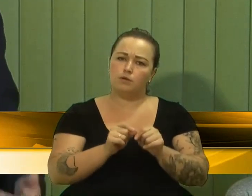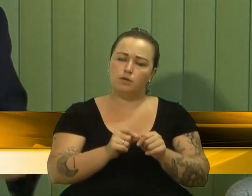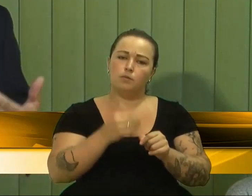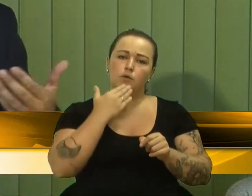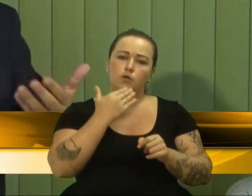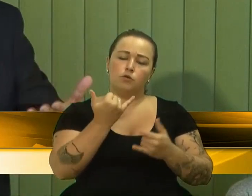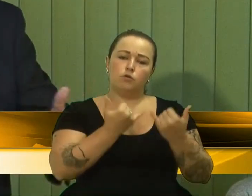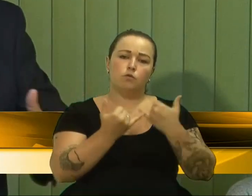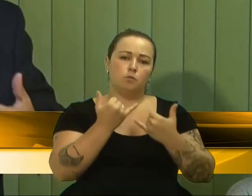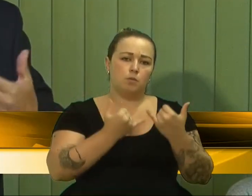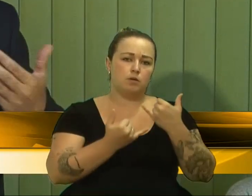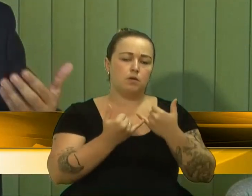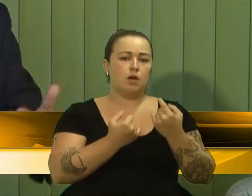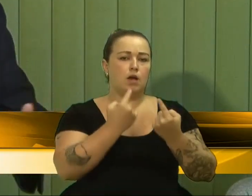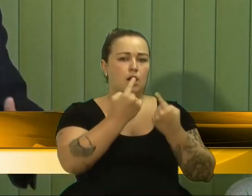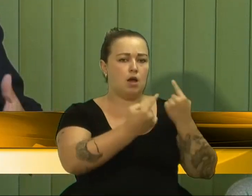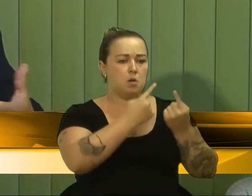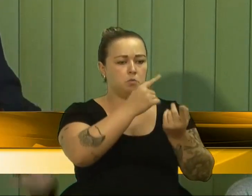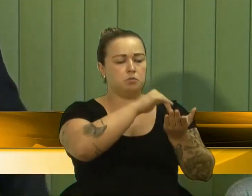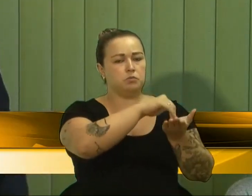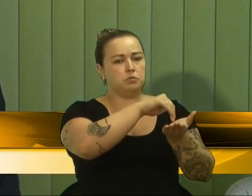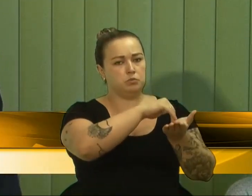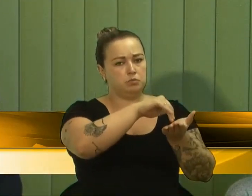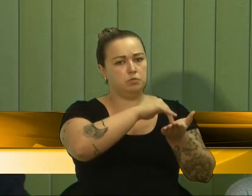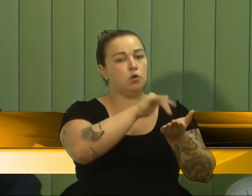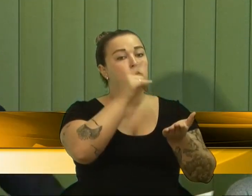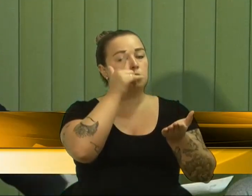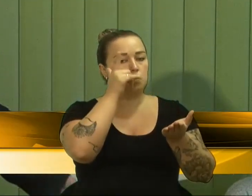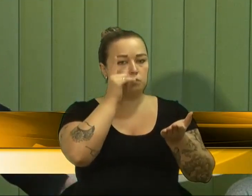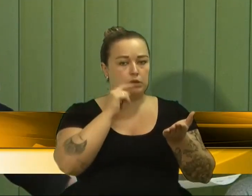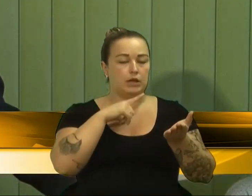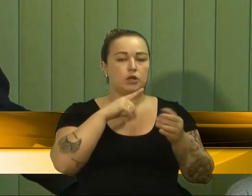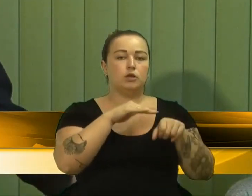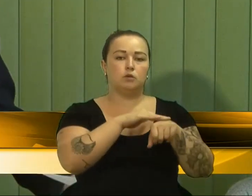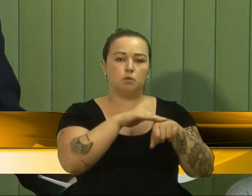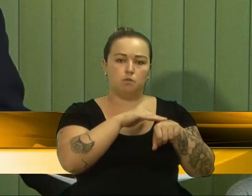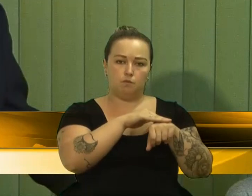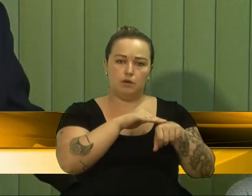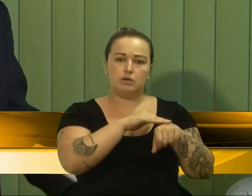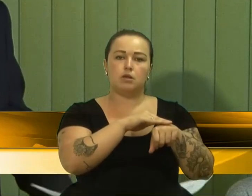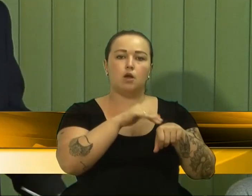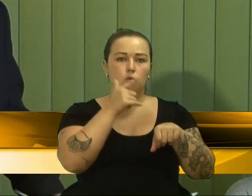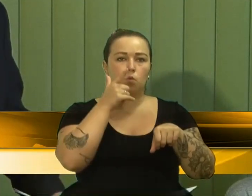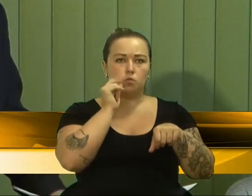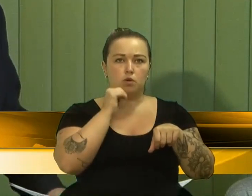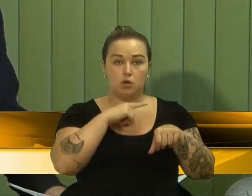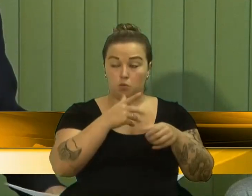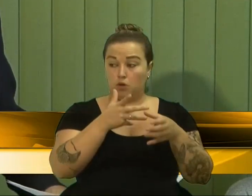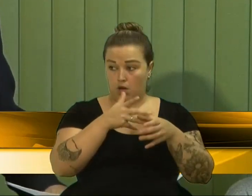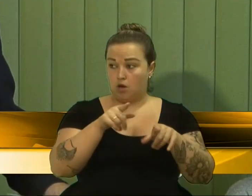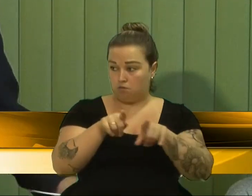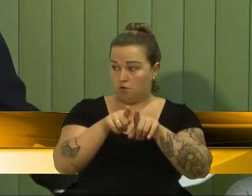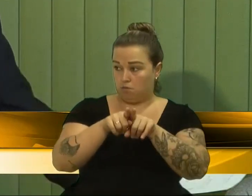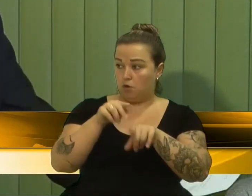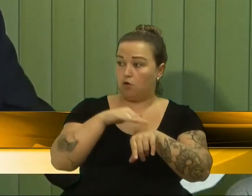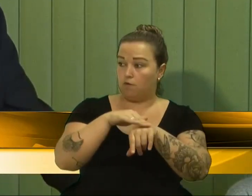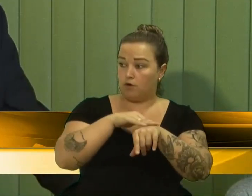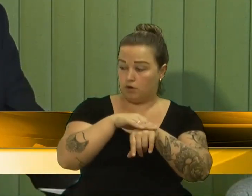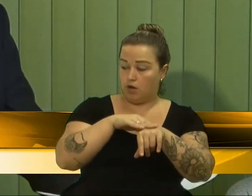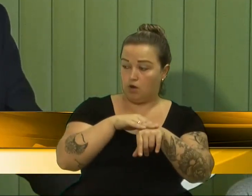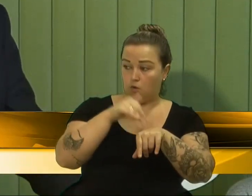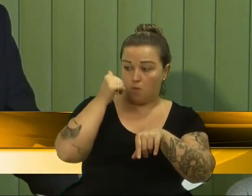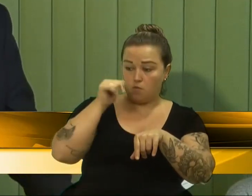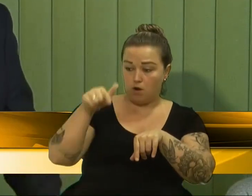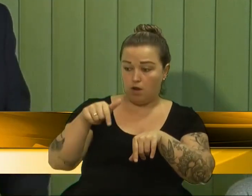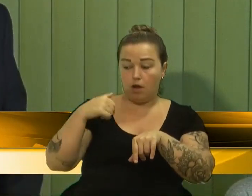informações. Alguns secretários, a gente pode tirar limpo mesmo, pode ir lá conversar, eu quero conversar com ela sobre outros assuntos, mas algumas coisas a gente